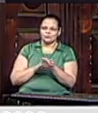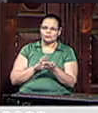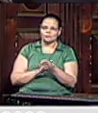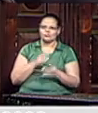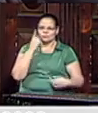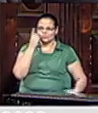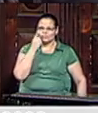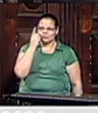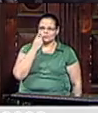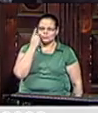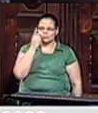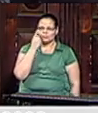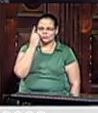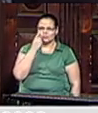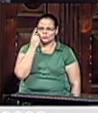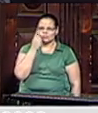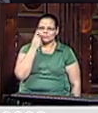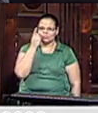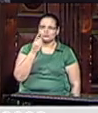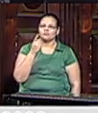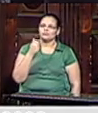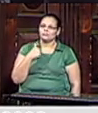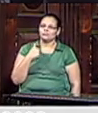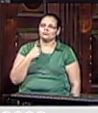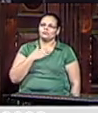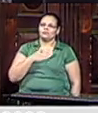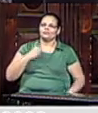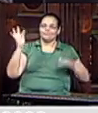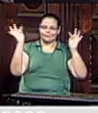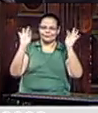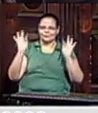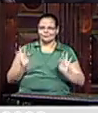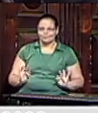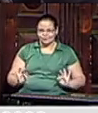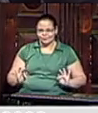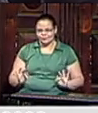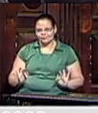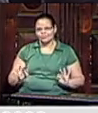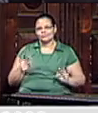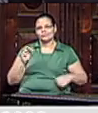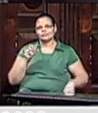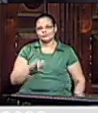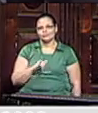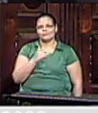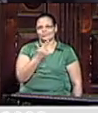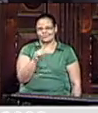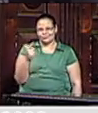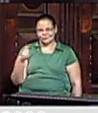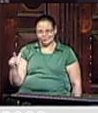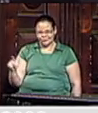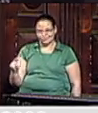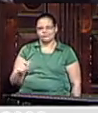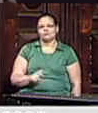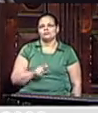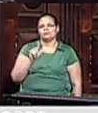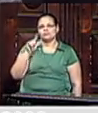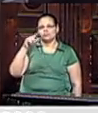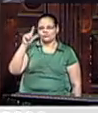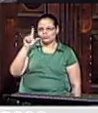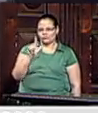deputado. E ficaria muito feliz se um outro Martinho